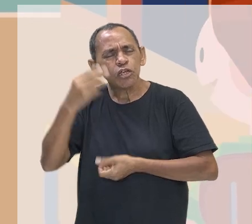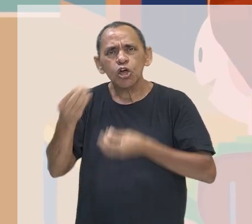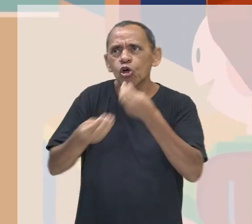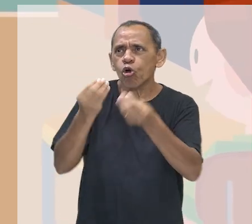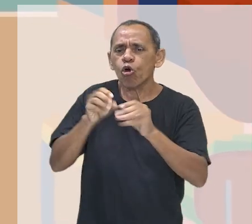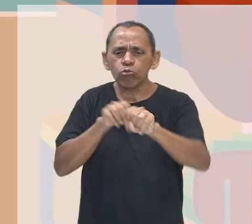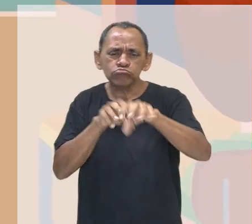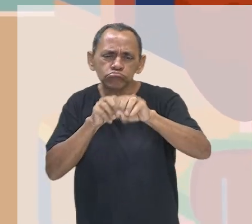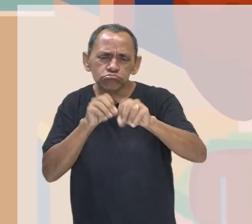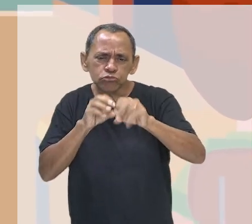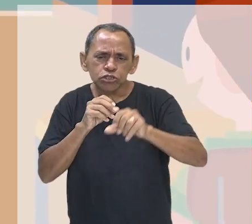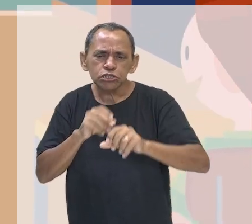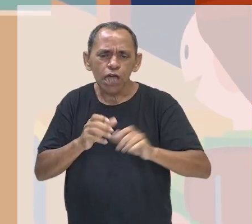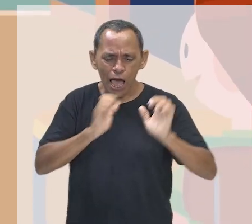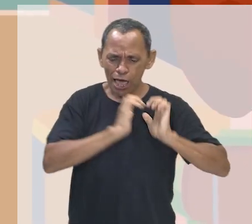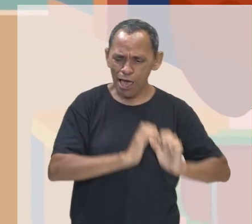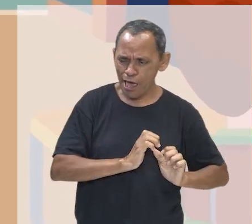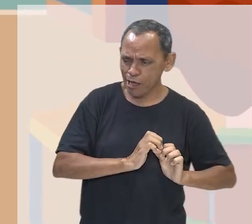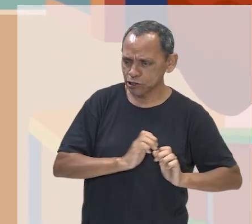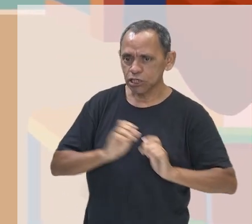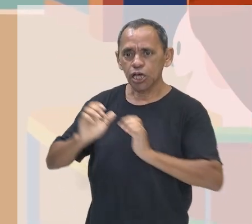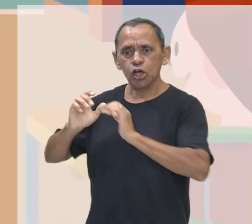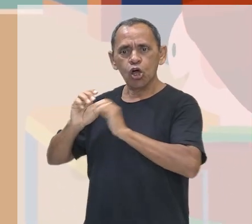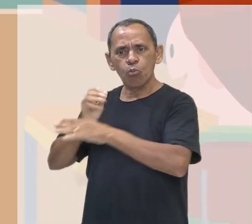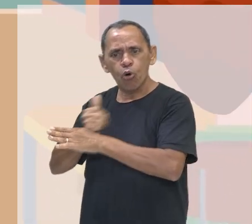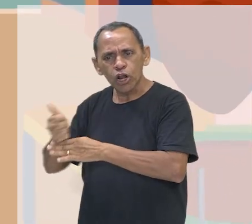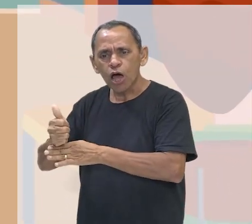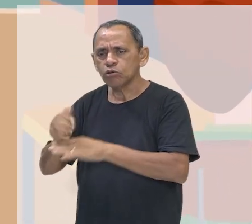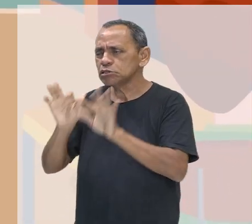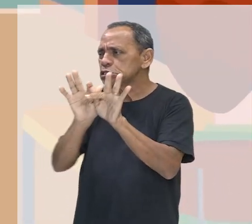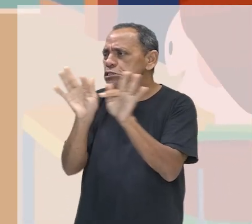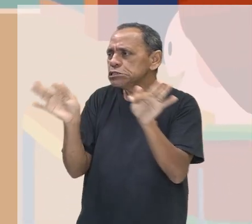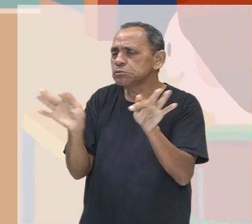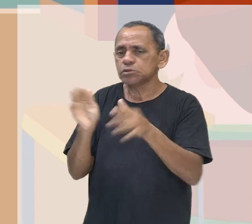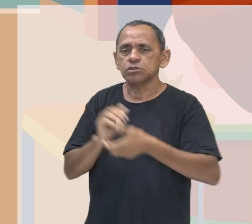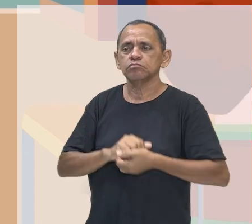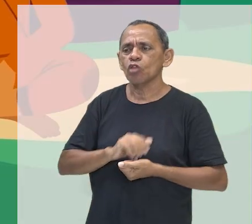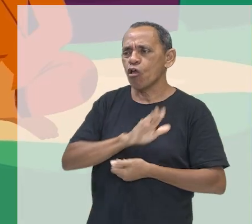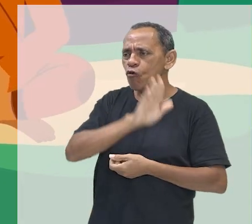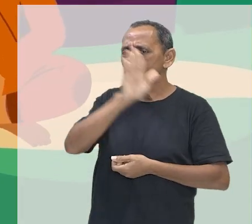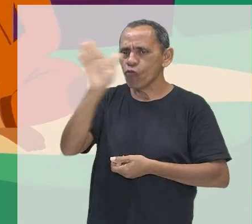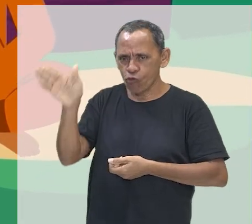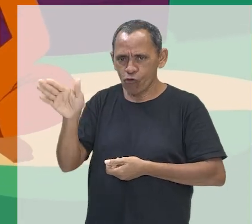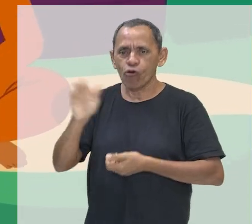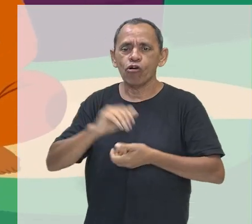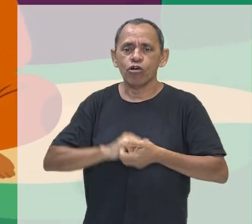moral de forma simples. Decidido, ele foi procurar seu mestre e fez a